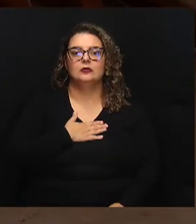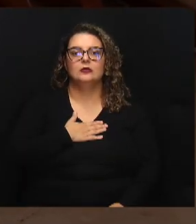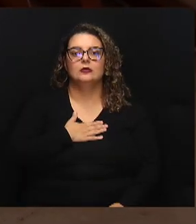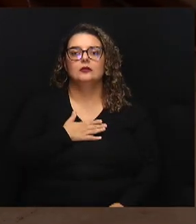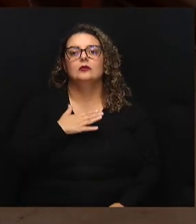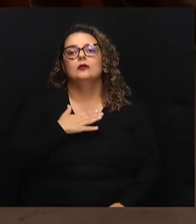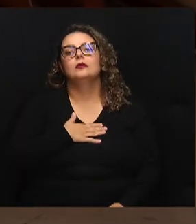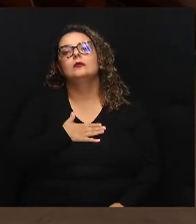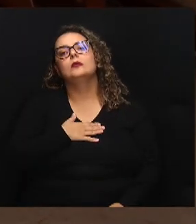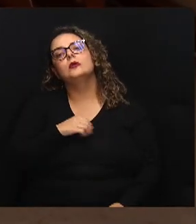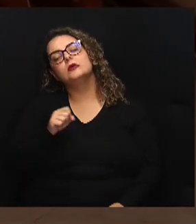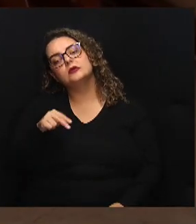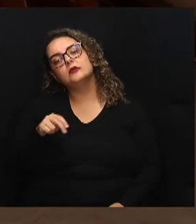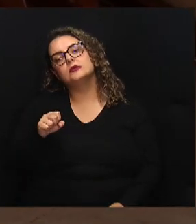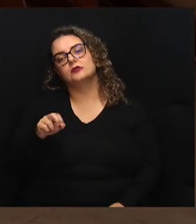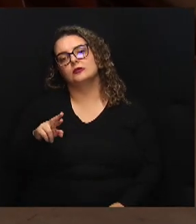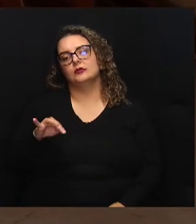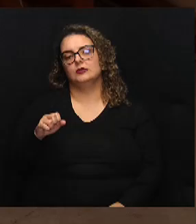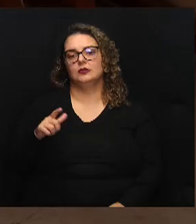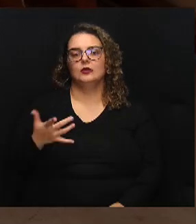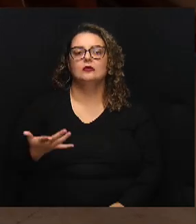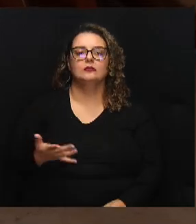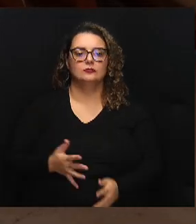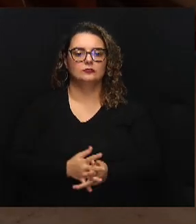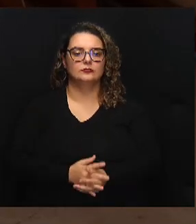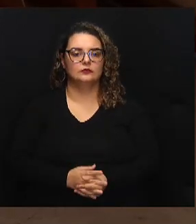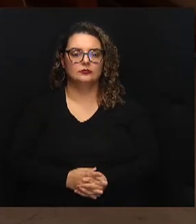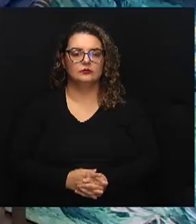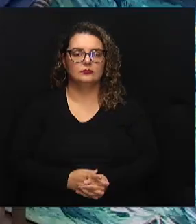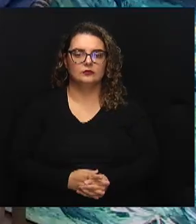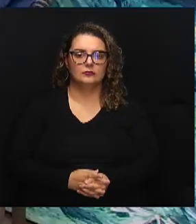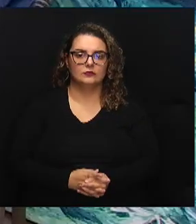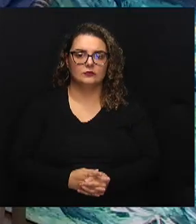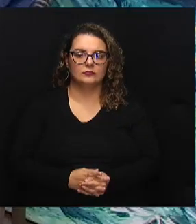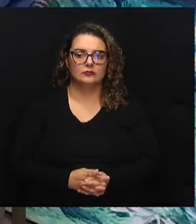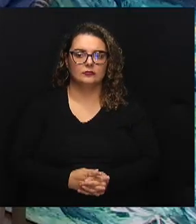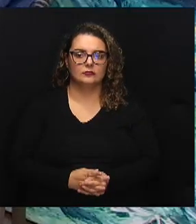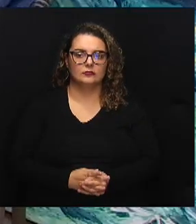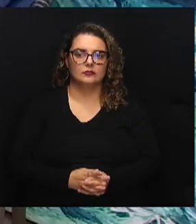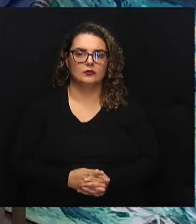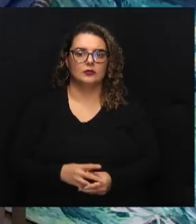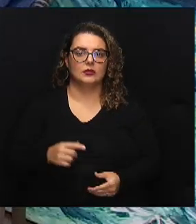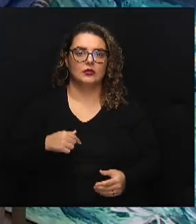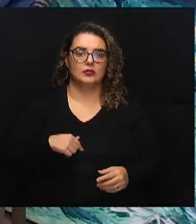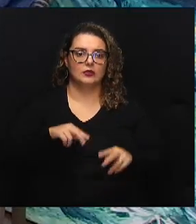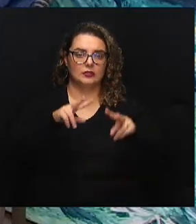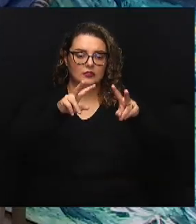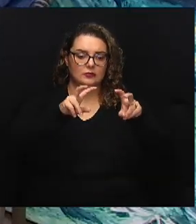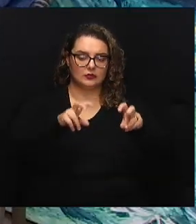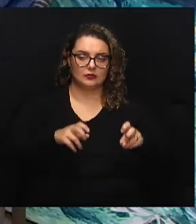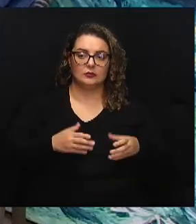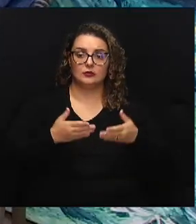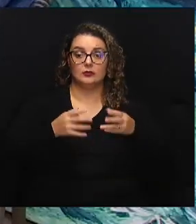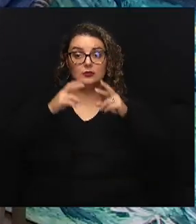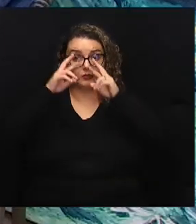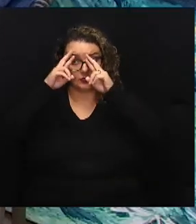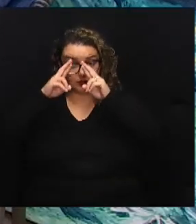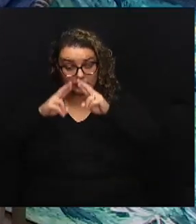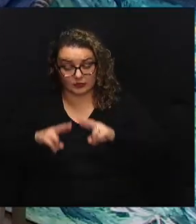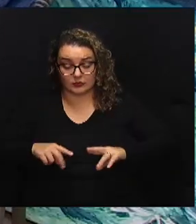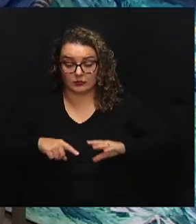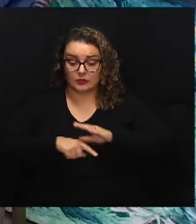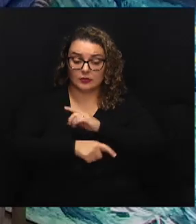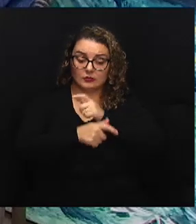lado sensorial. E eu abordo esses temas com um respeito muito